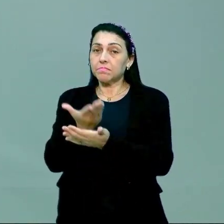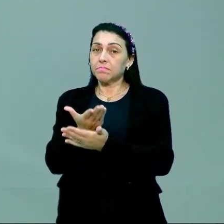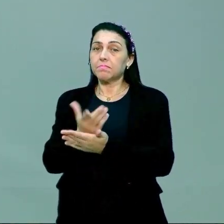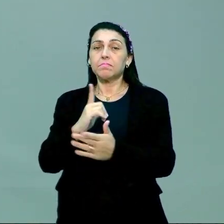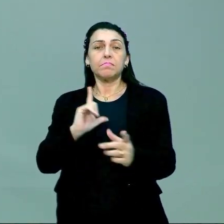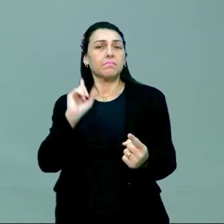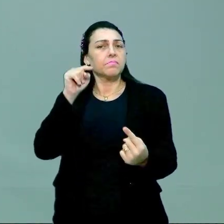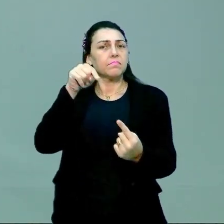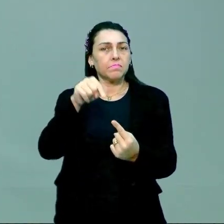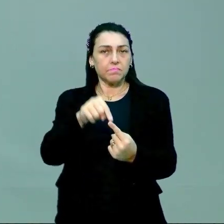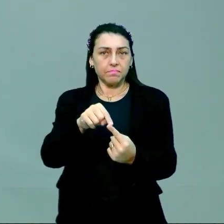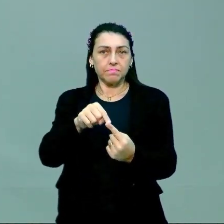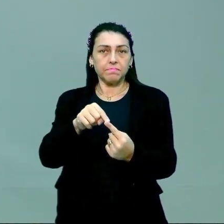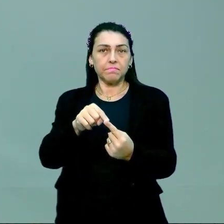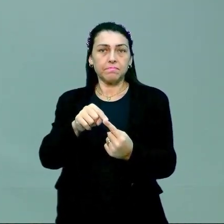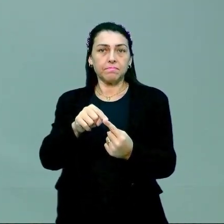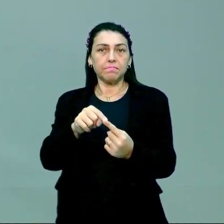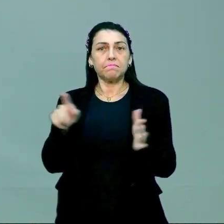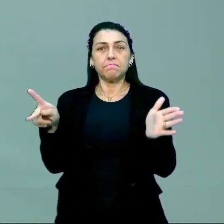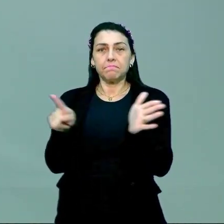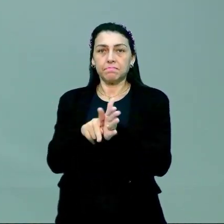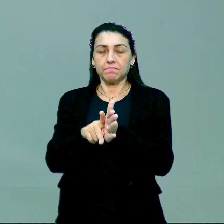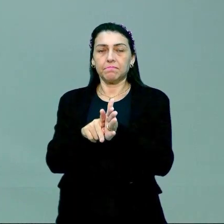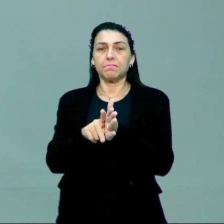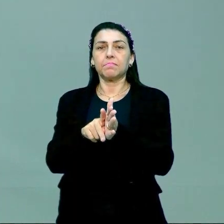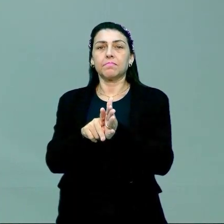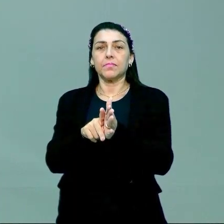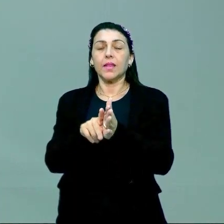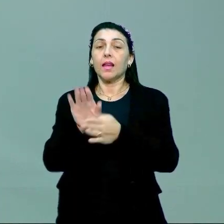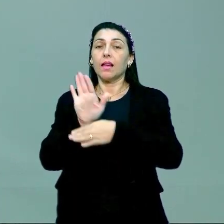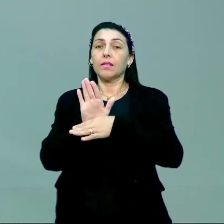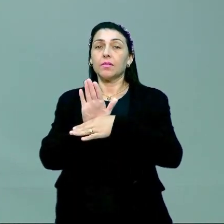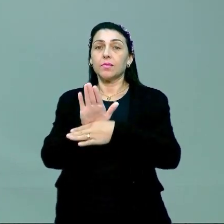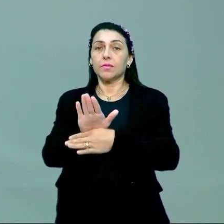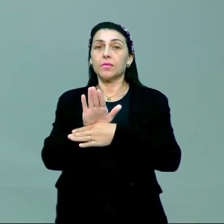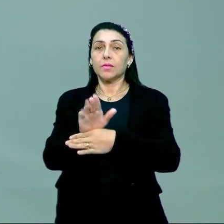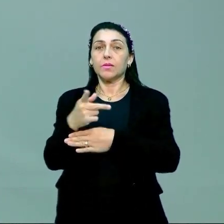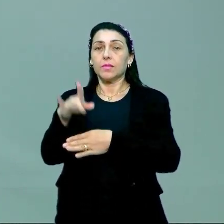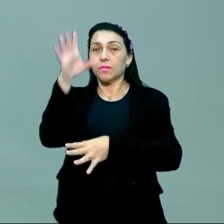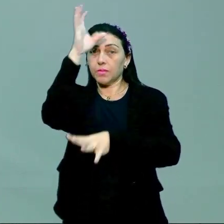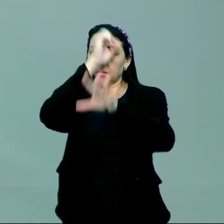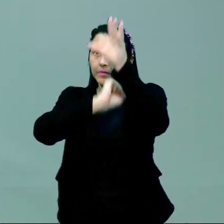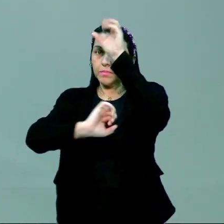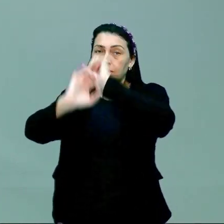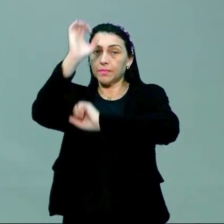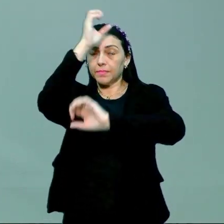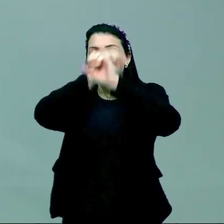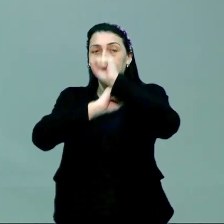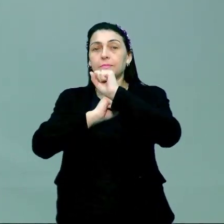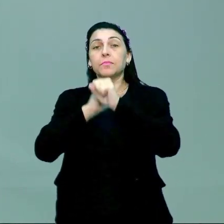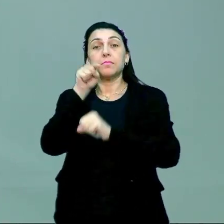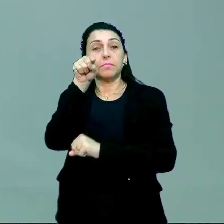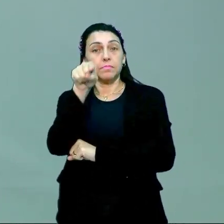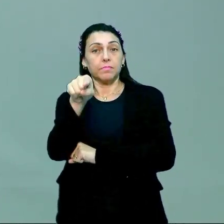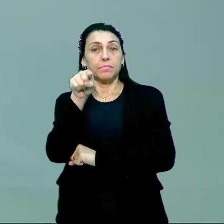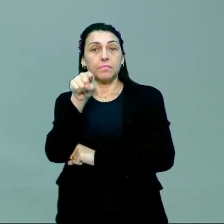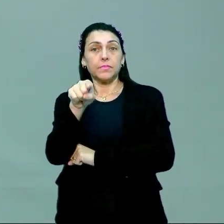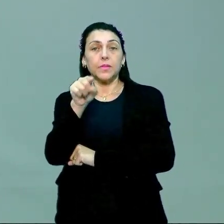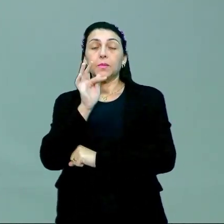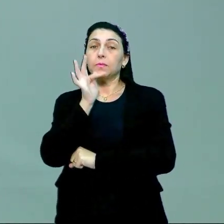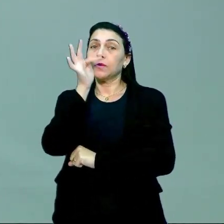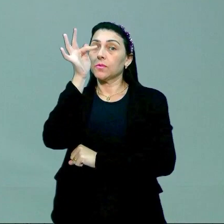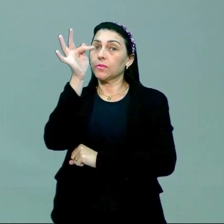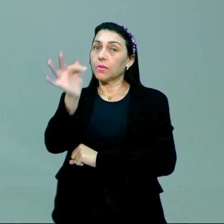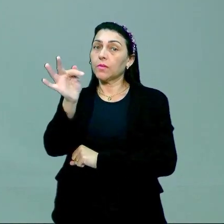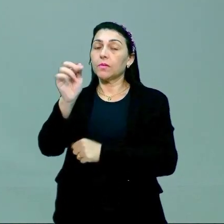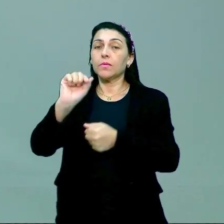um objetivo muito específico, que é contribuir para o seu aprendizado, para você que